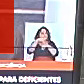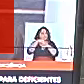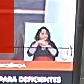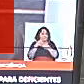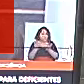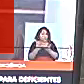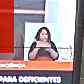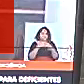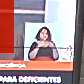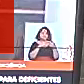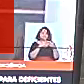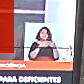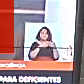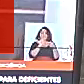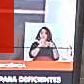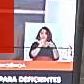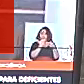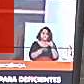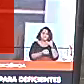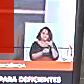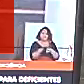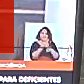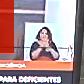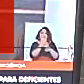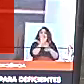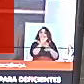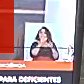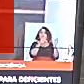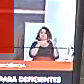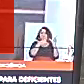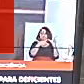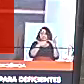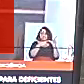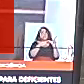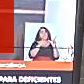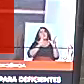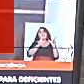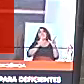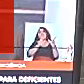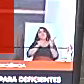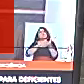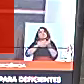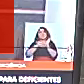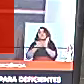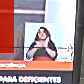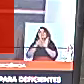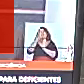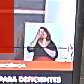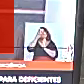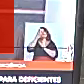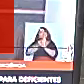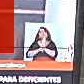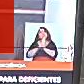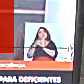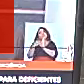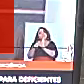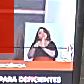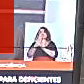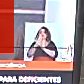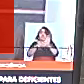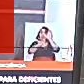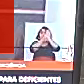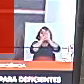da carteirinha não significa o não exercício do direito, né? Então, o direito ele é assegurado pela lei com